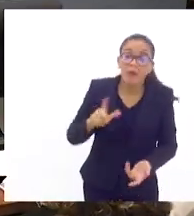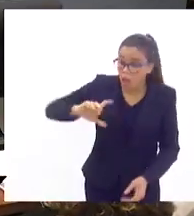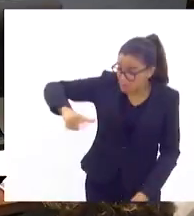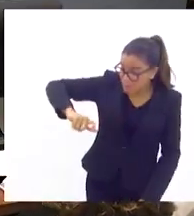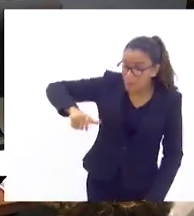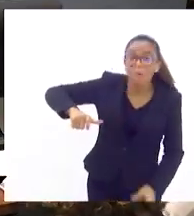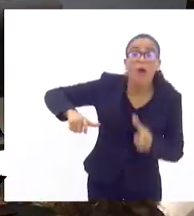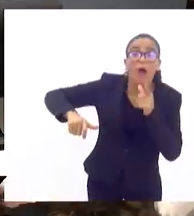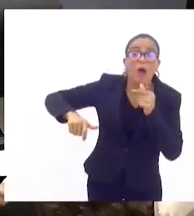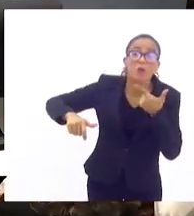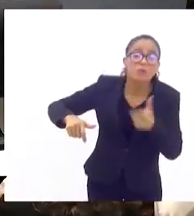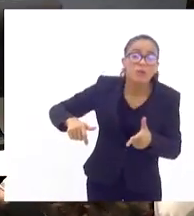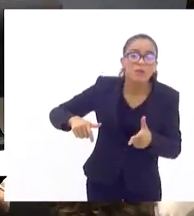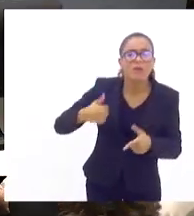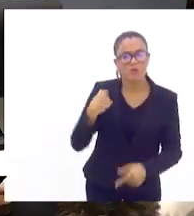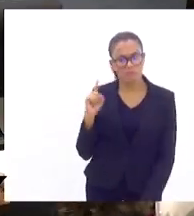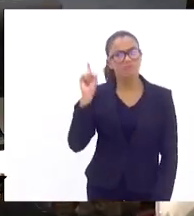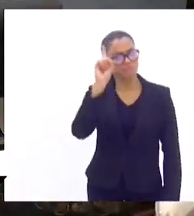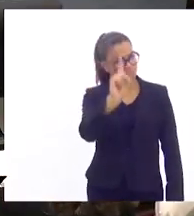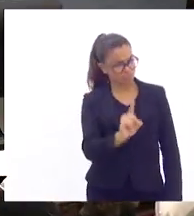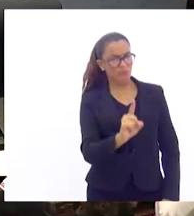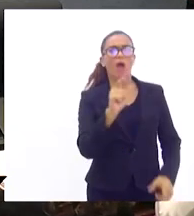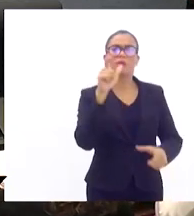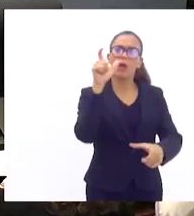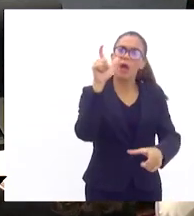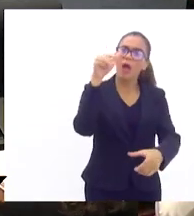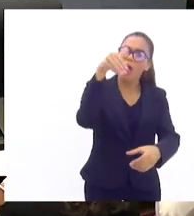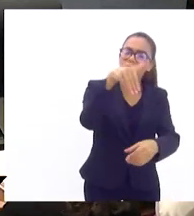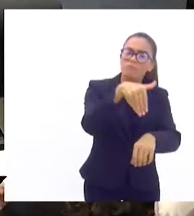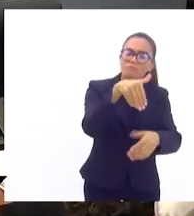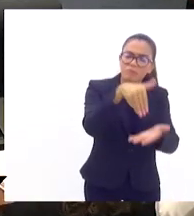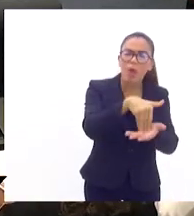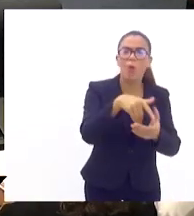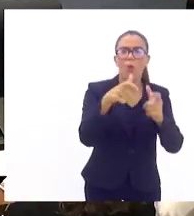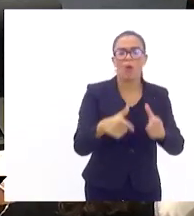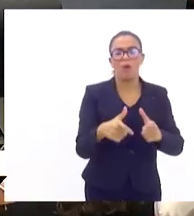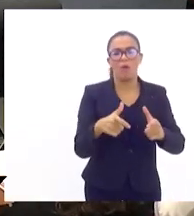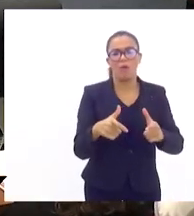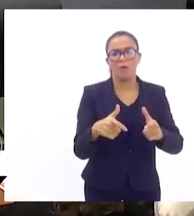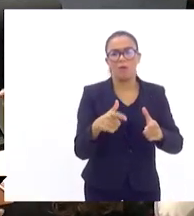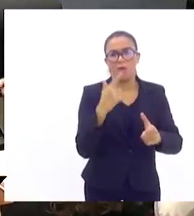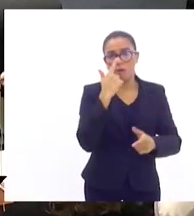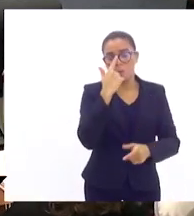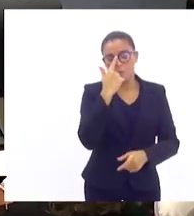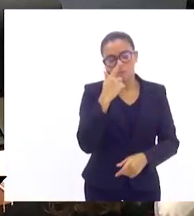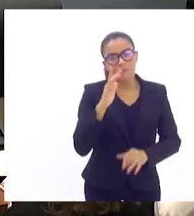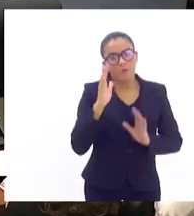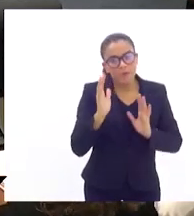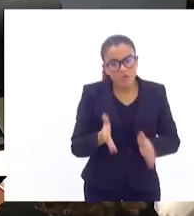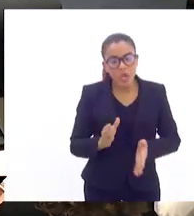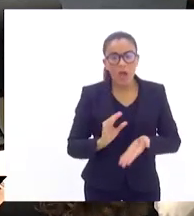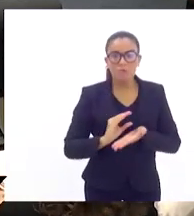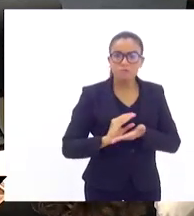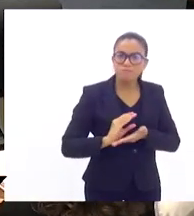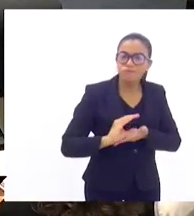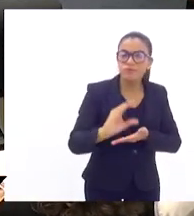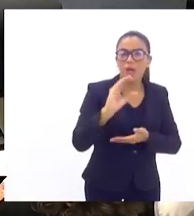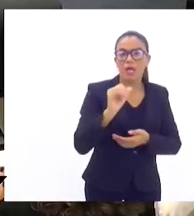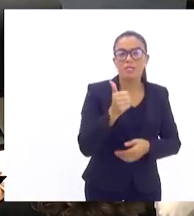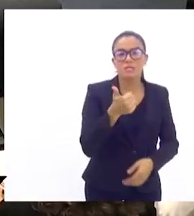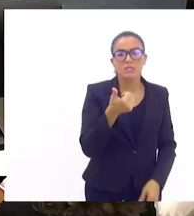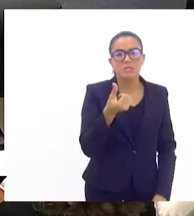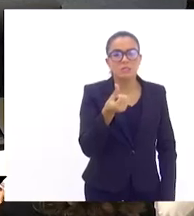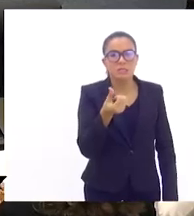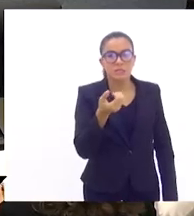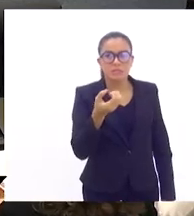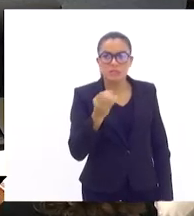população vamos tem? Até o local, como aconteceu, a moça de Japeri que falou. A gente já investimos 160 quilômetros de rede de água. Vale,